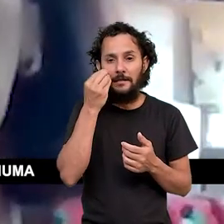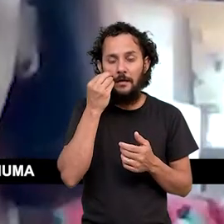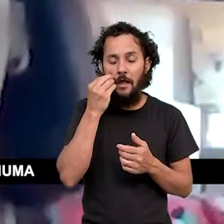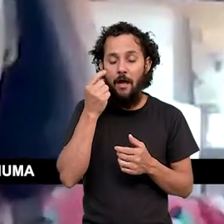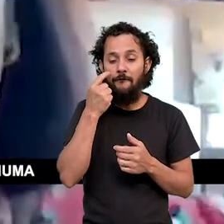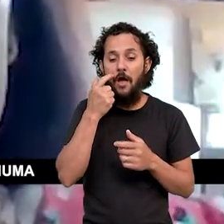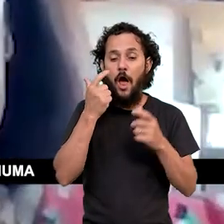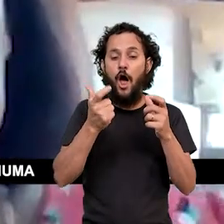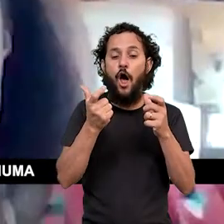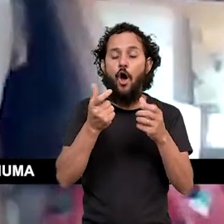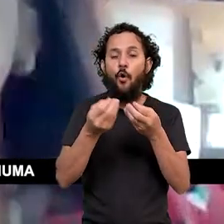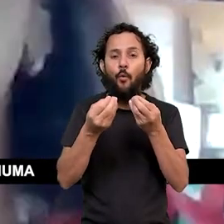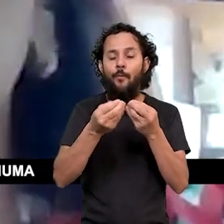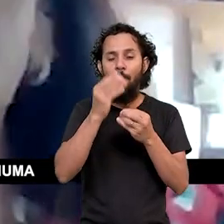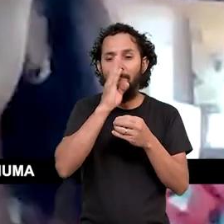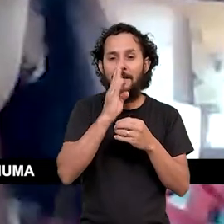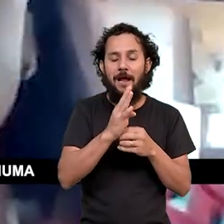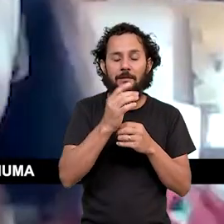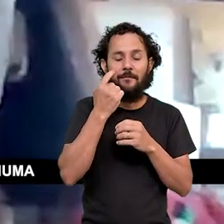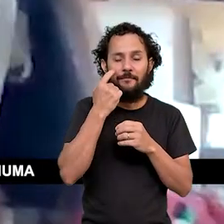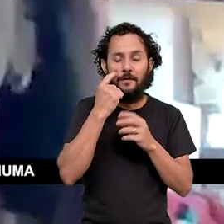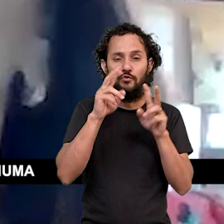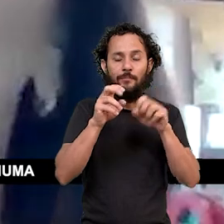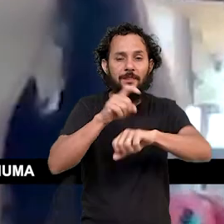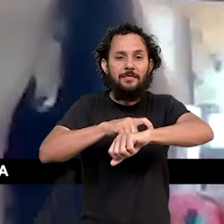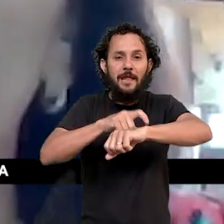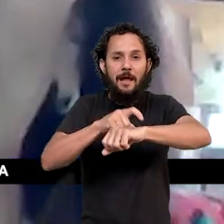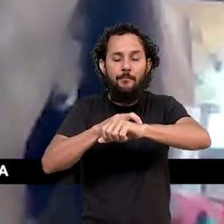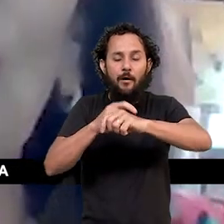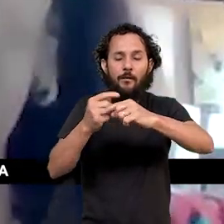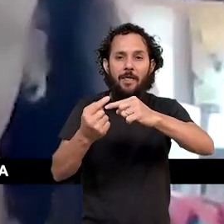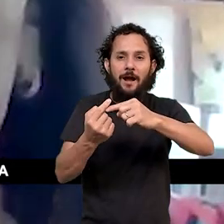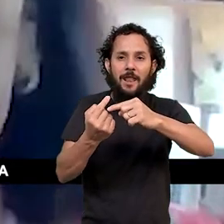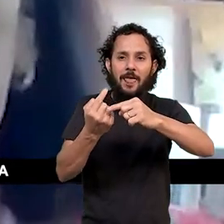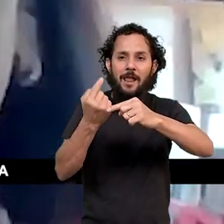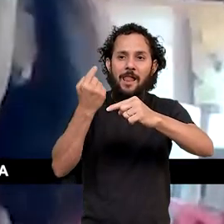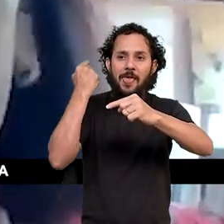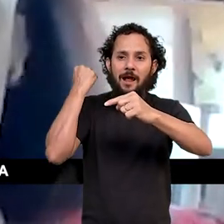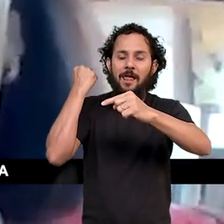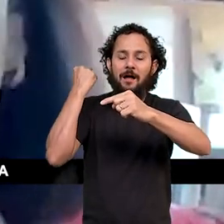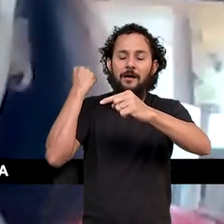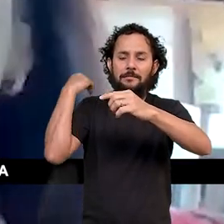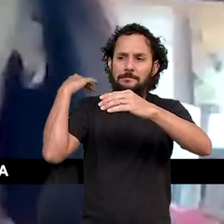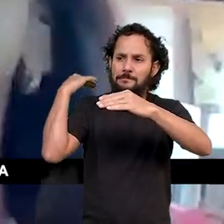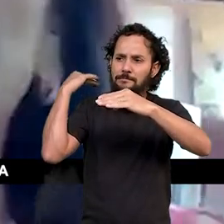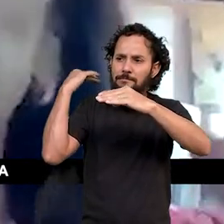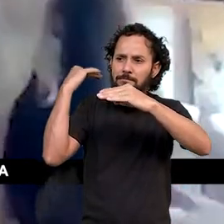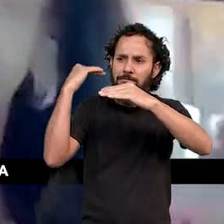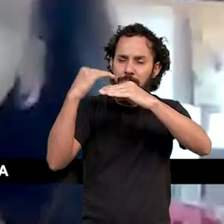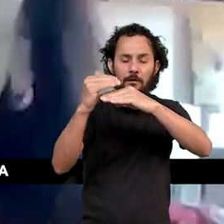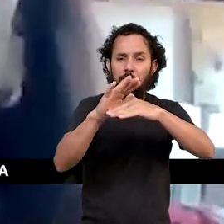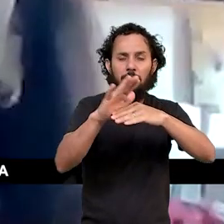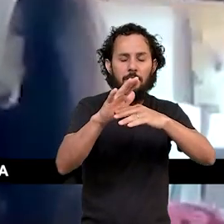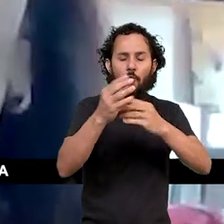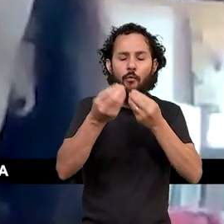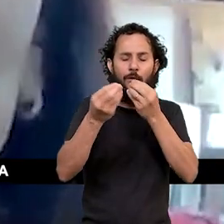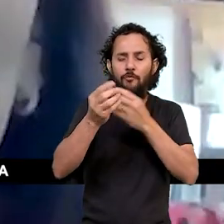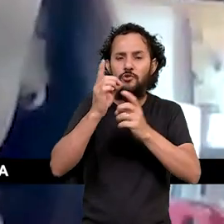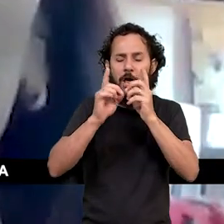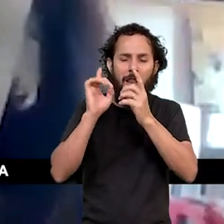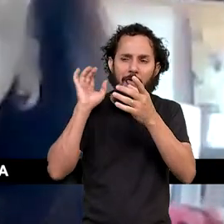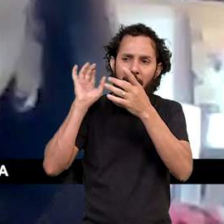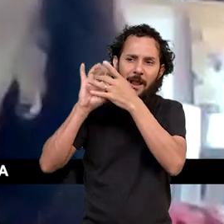buscamos localizar o Brasil numa linha temporal, não numa perspectiva linear, mas numa perspectiva